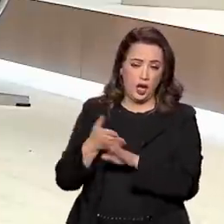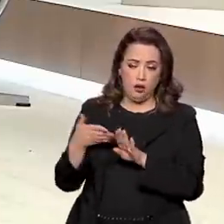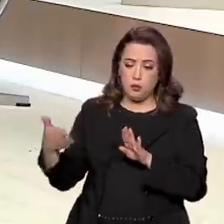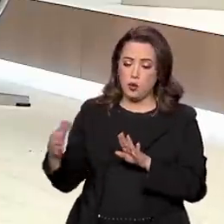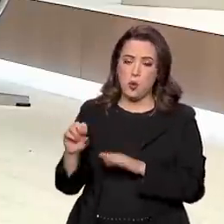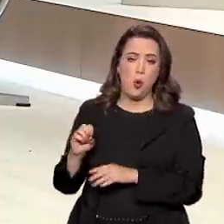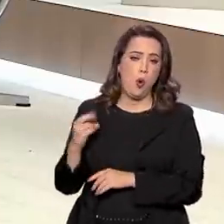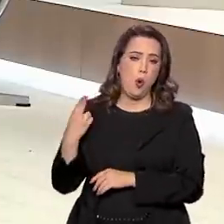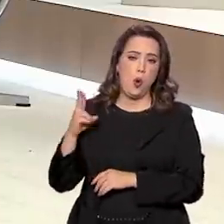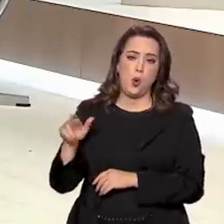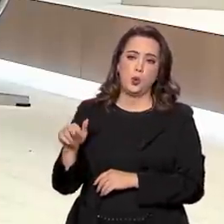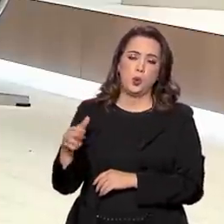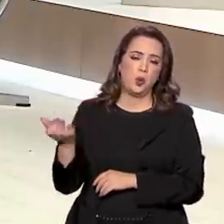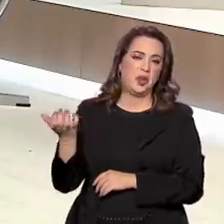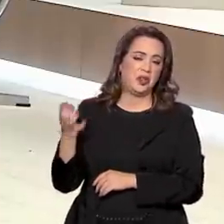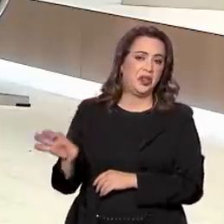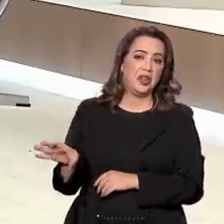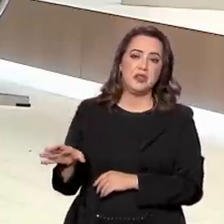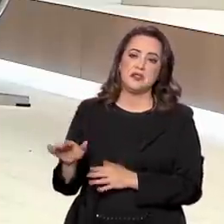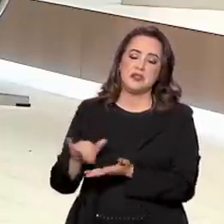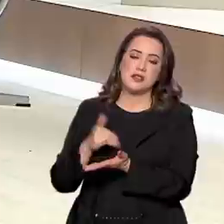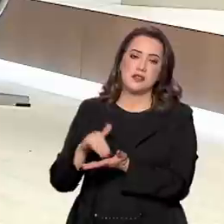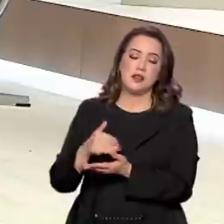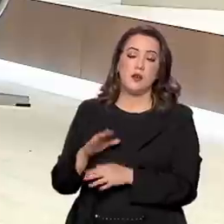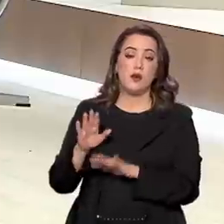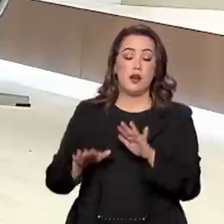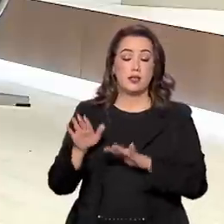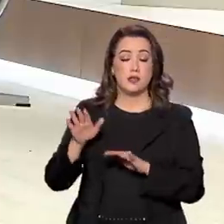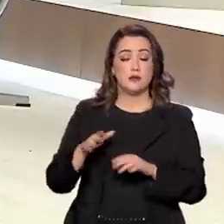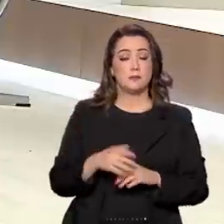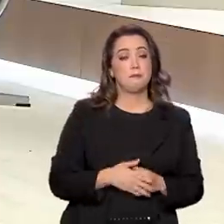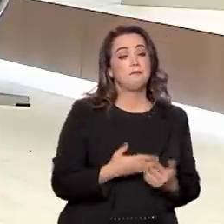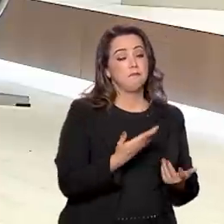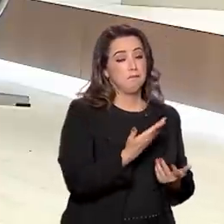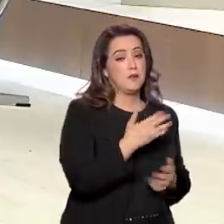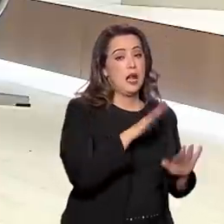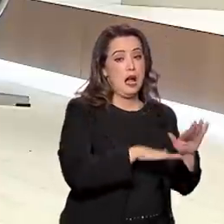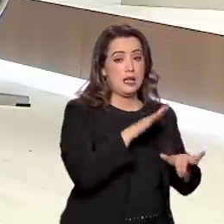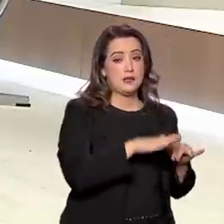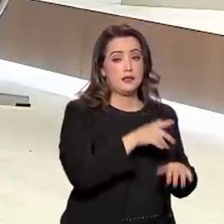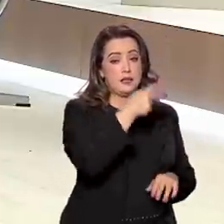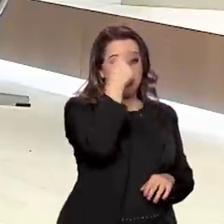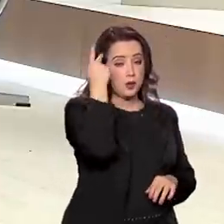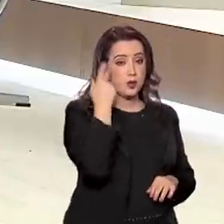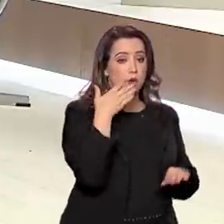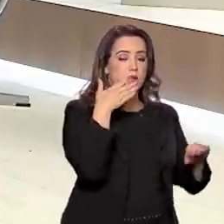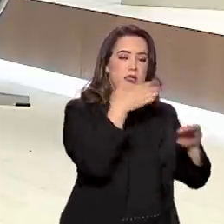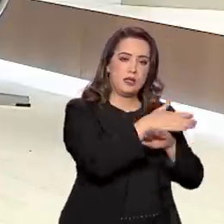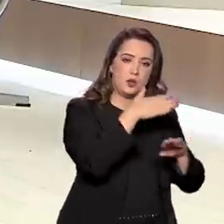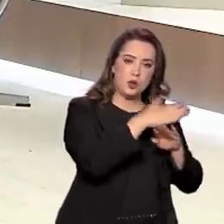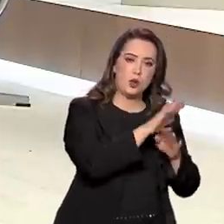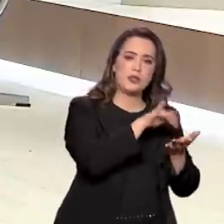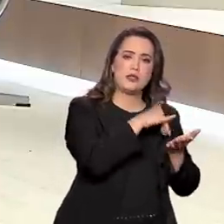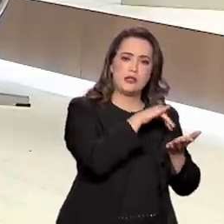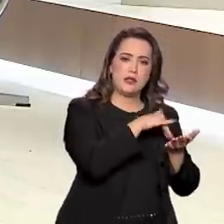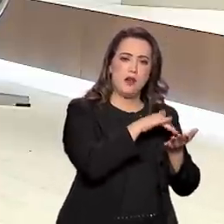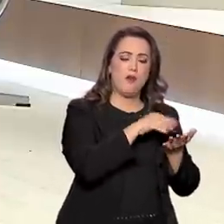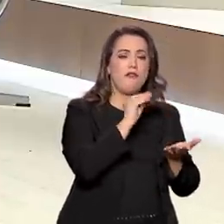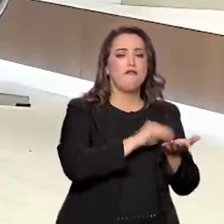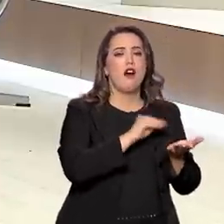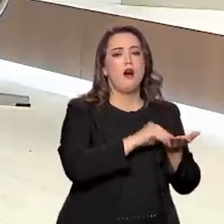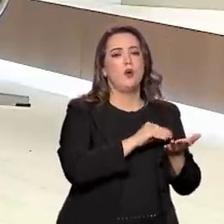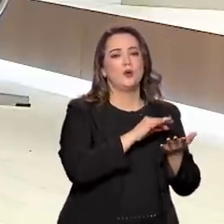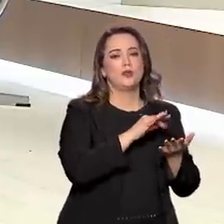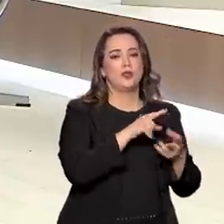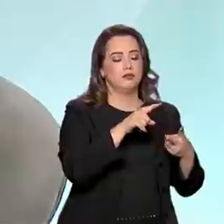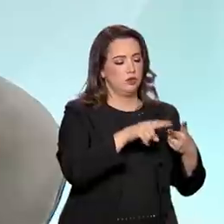que nunca ser estou nunca procurou quem vai ter um jogo que se alistou e não comparece as próximas frases também fica irregular